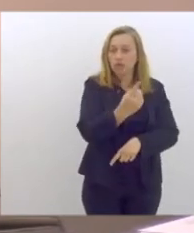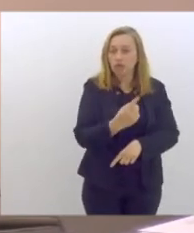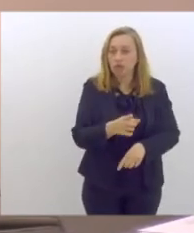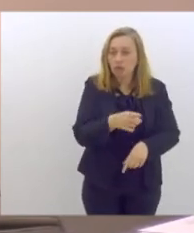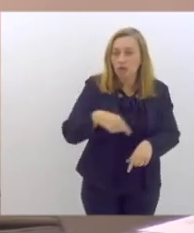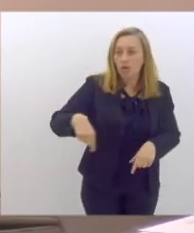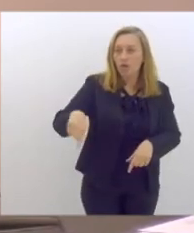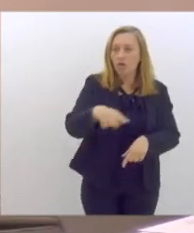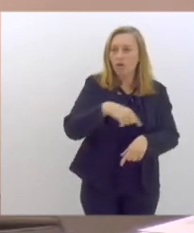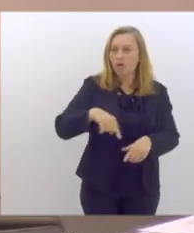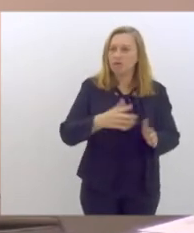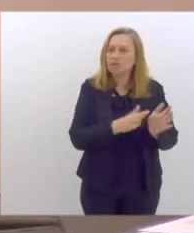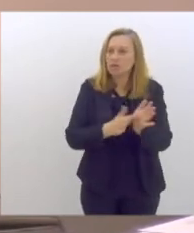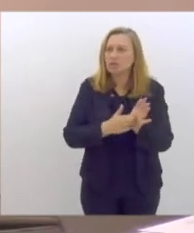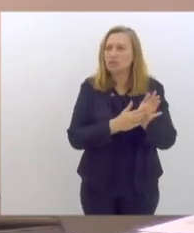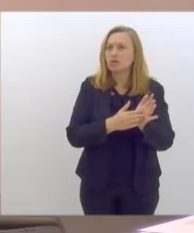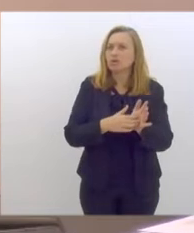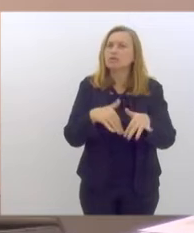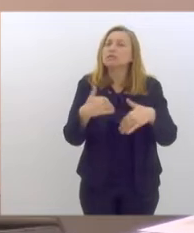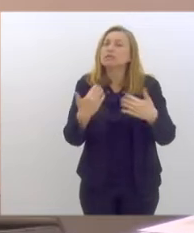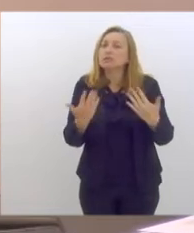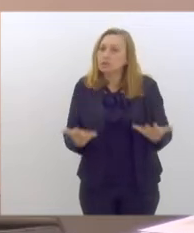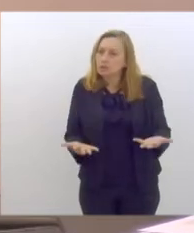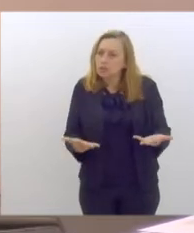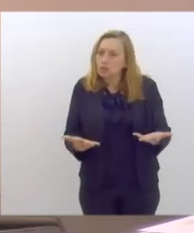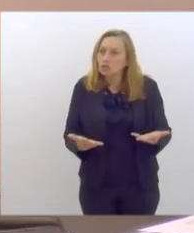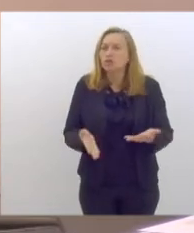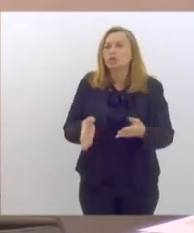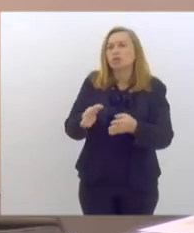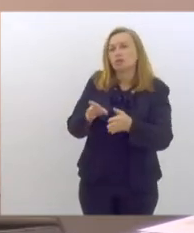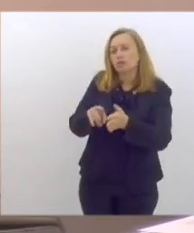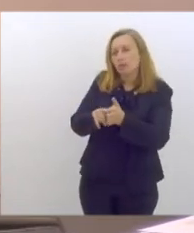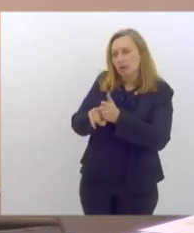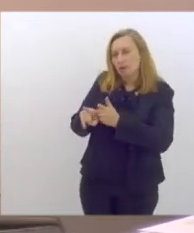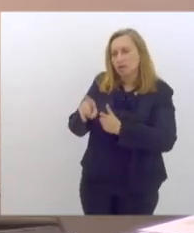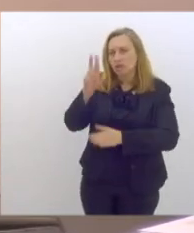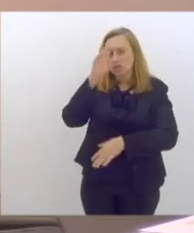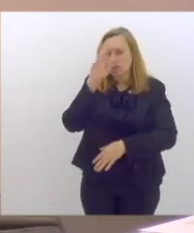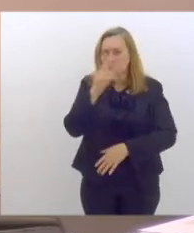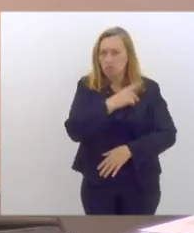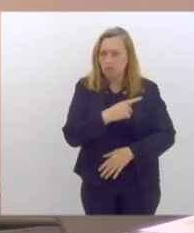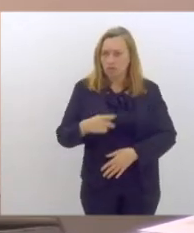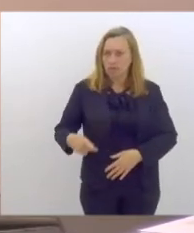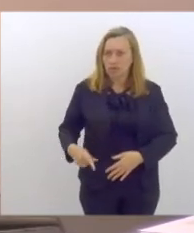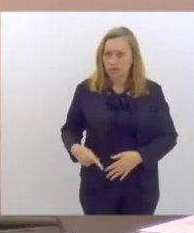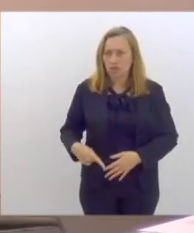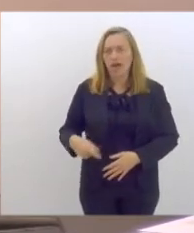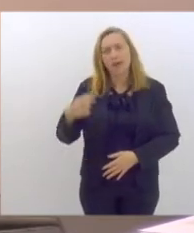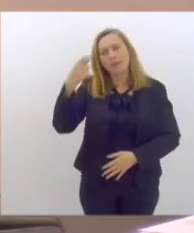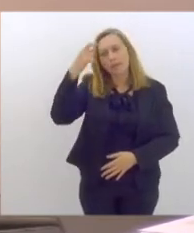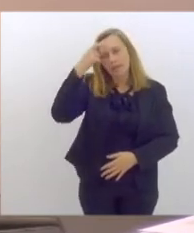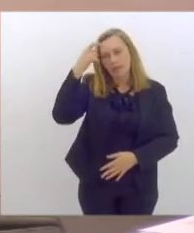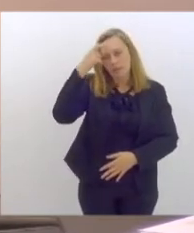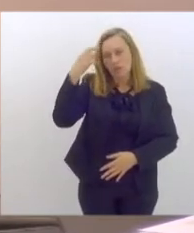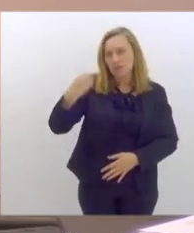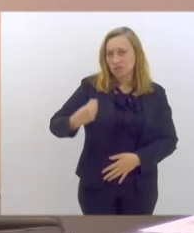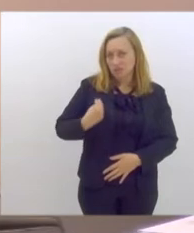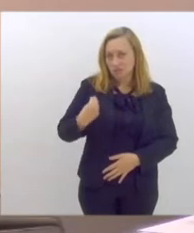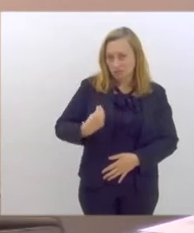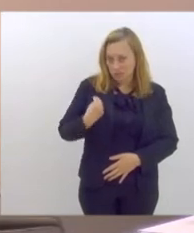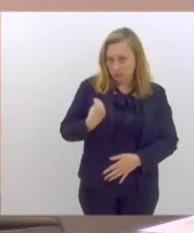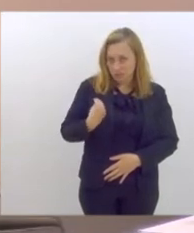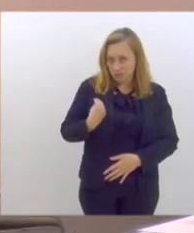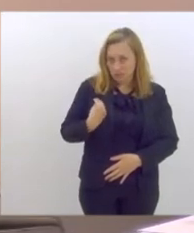samba então eu consulto aqui senhor presidente a memórias vivas